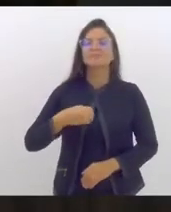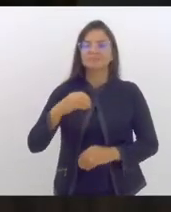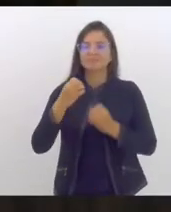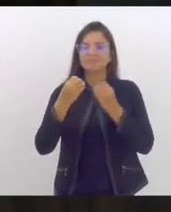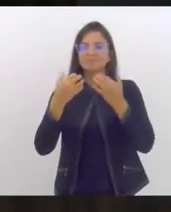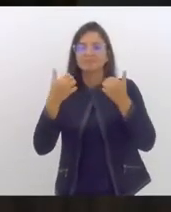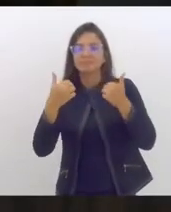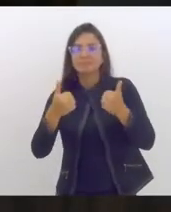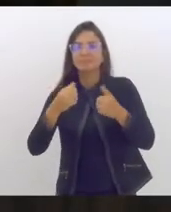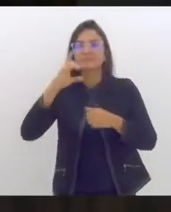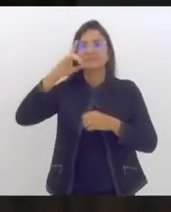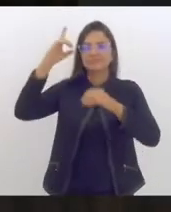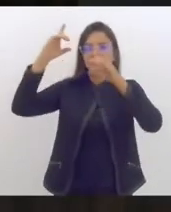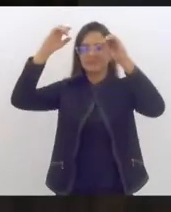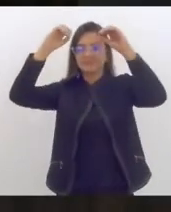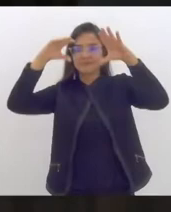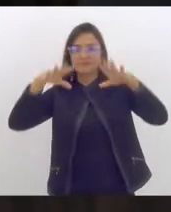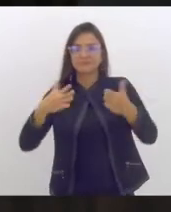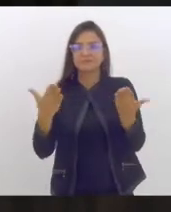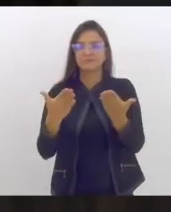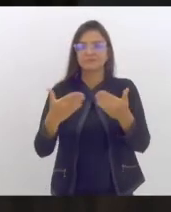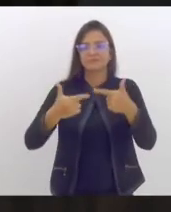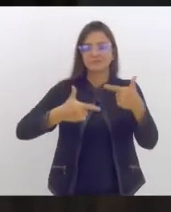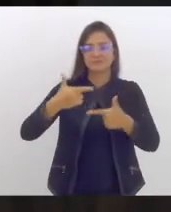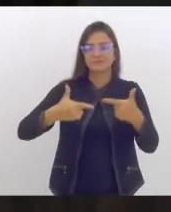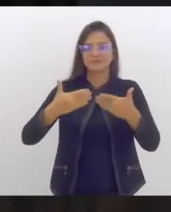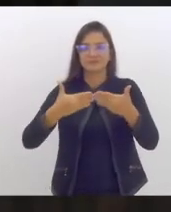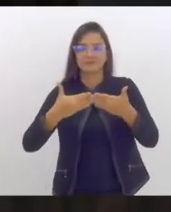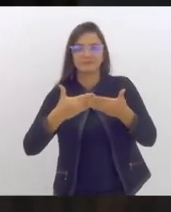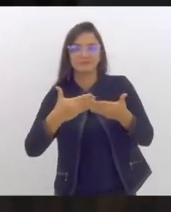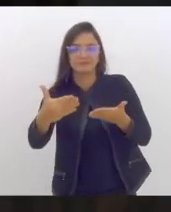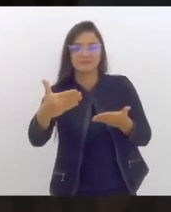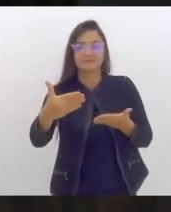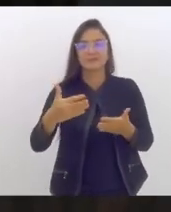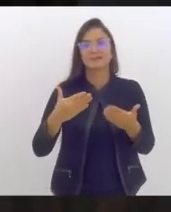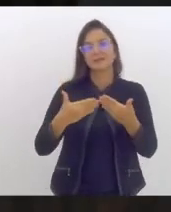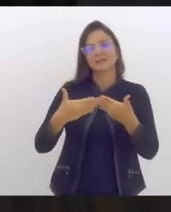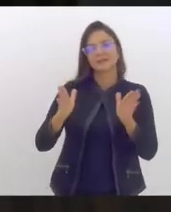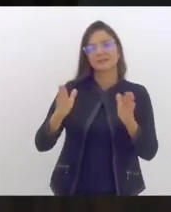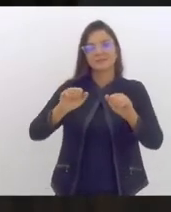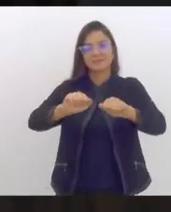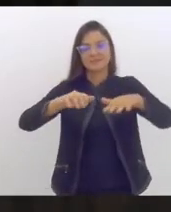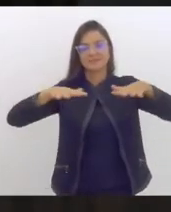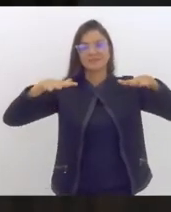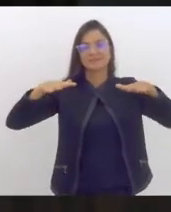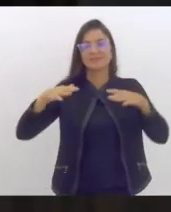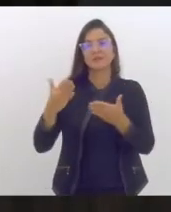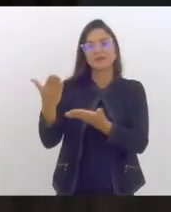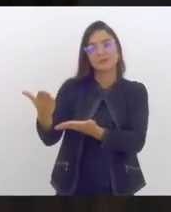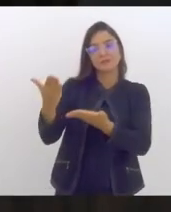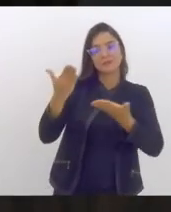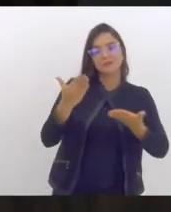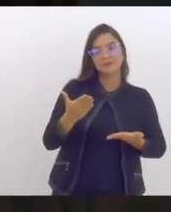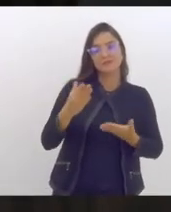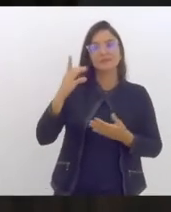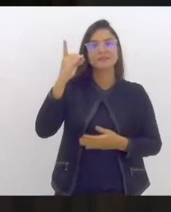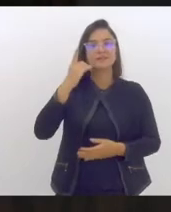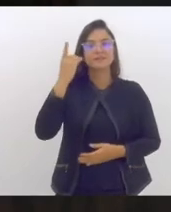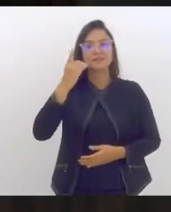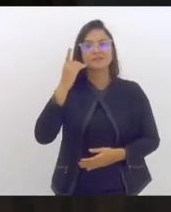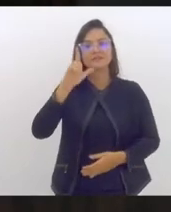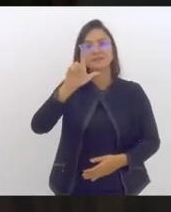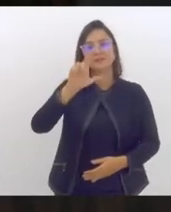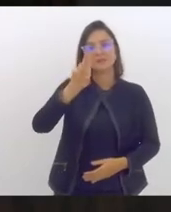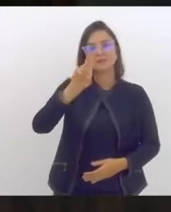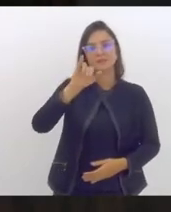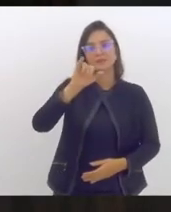Deus, iniciamos os nossos trabalhos. Está aberta a sessão. A presidência convida o senhor deputado Luiz Paulo para fazer